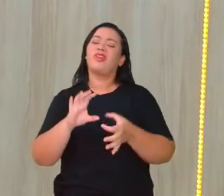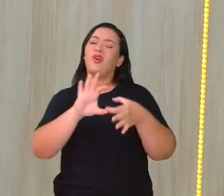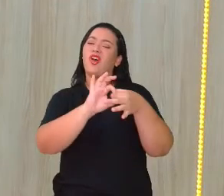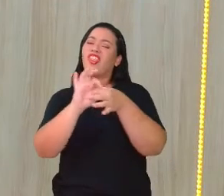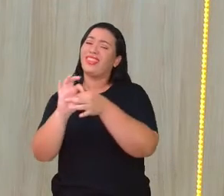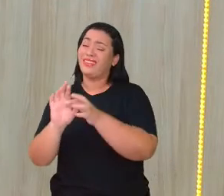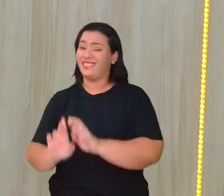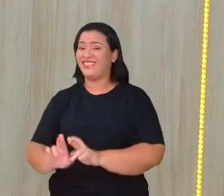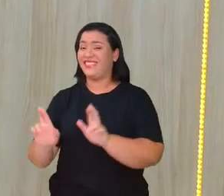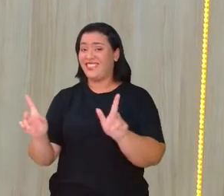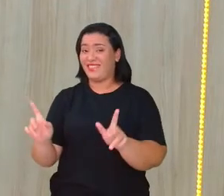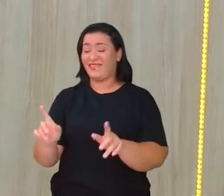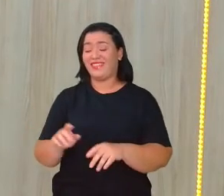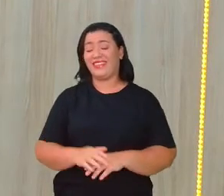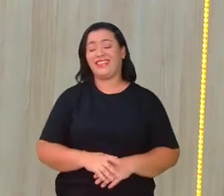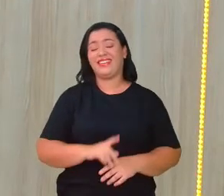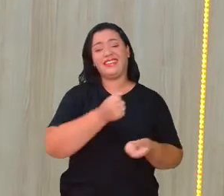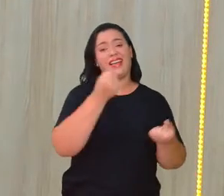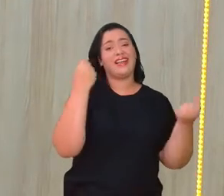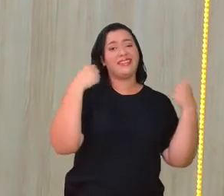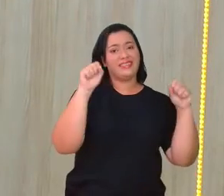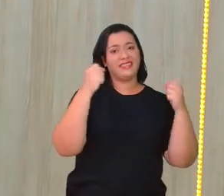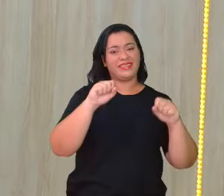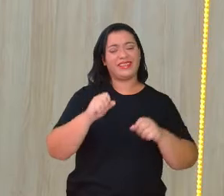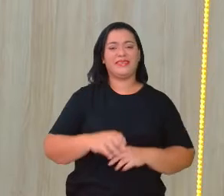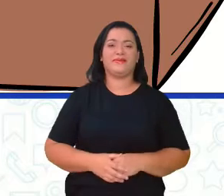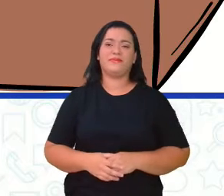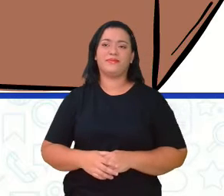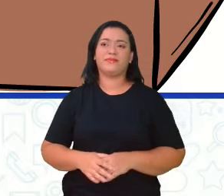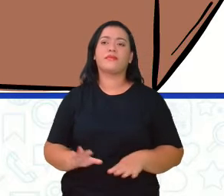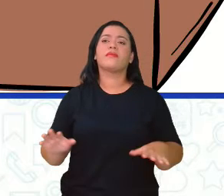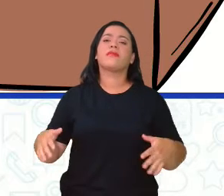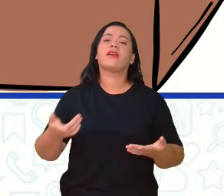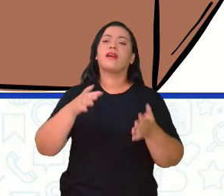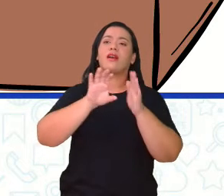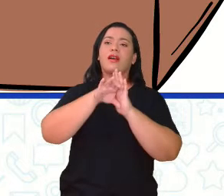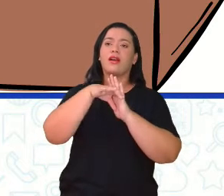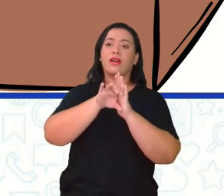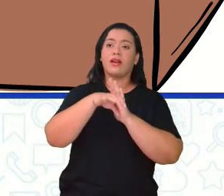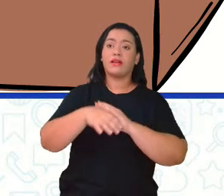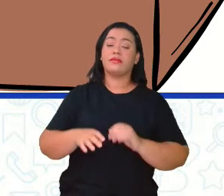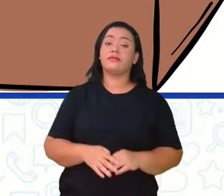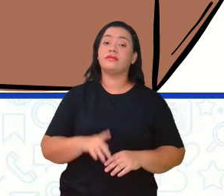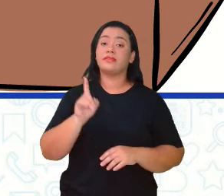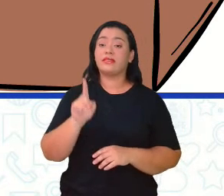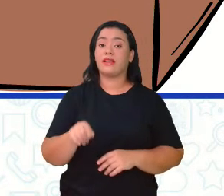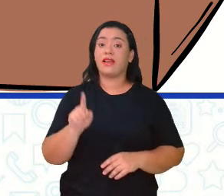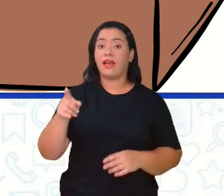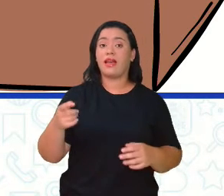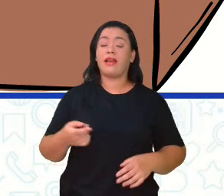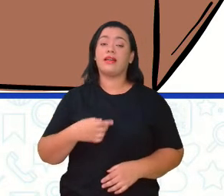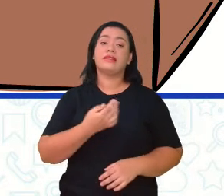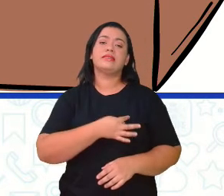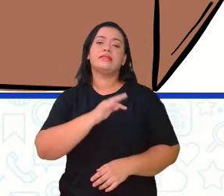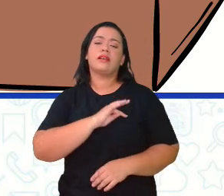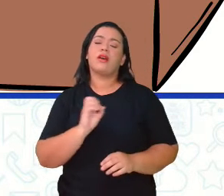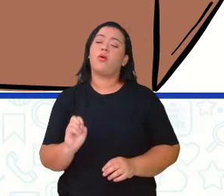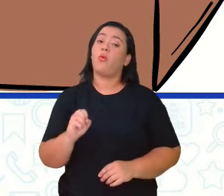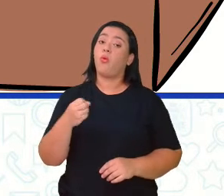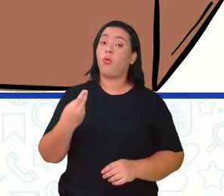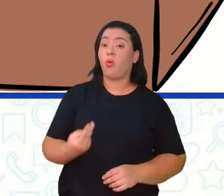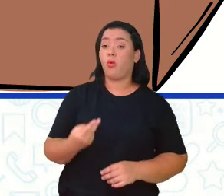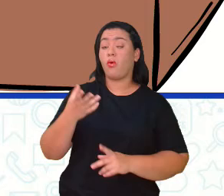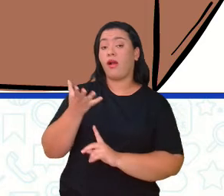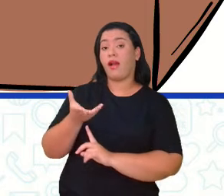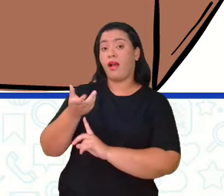com a história da ginástica. Então aí, ó, relação ao conceito, a ginástica é uma técnica ou arte, né, que